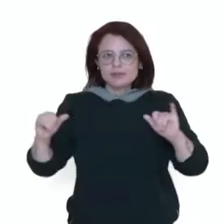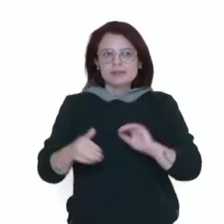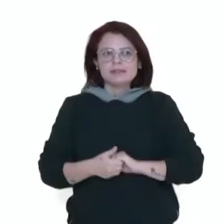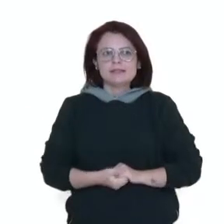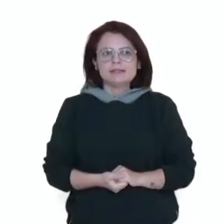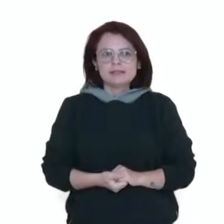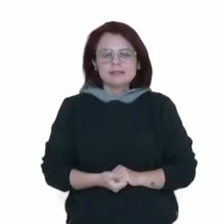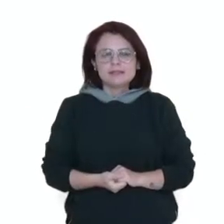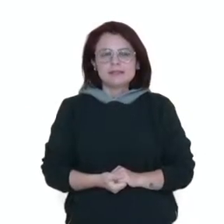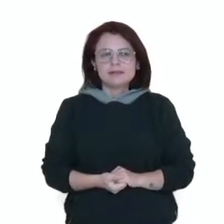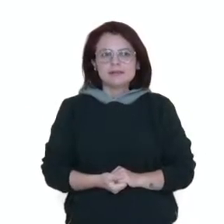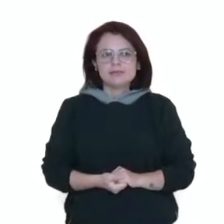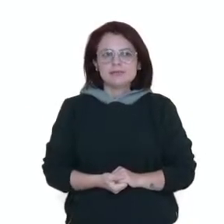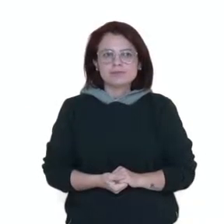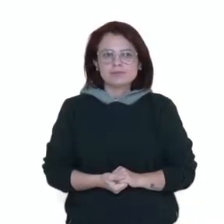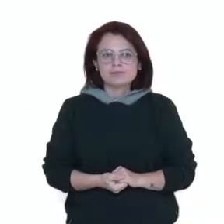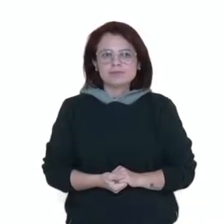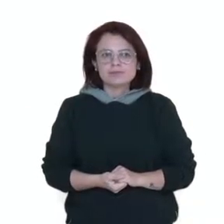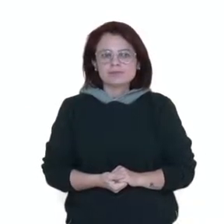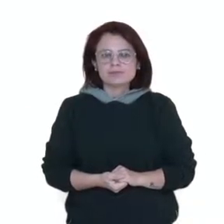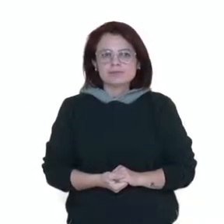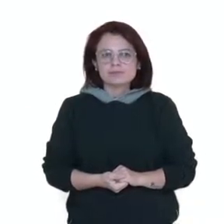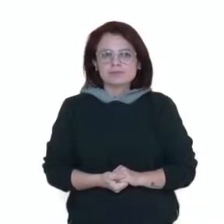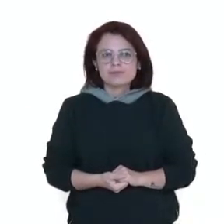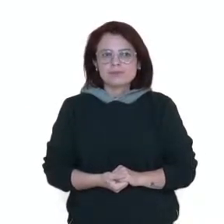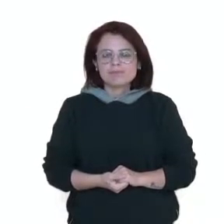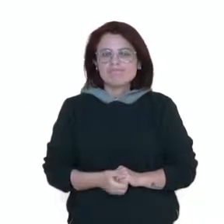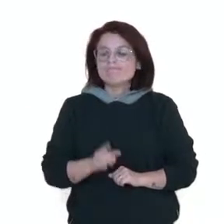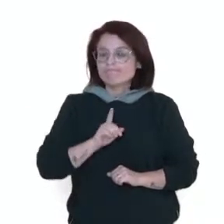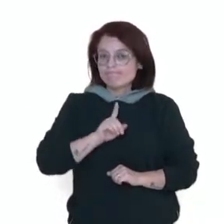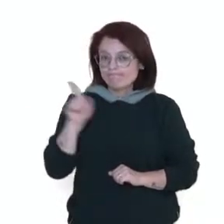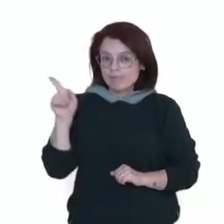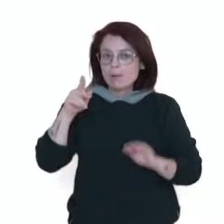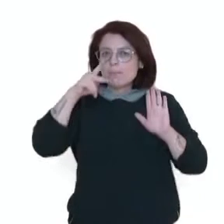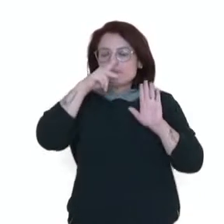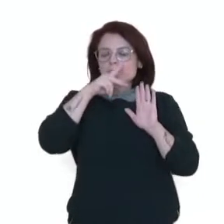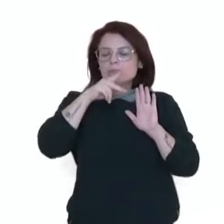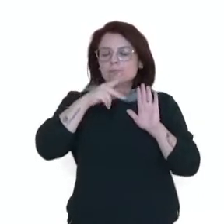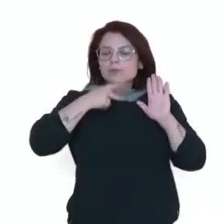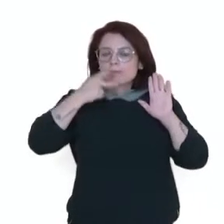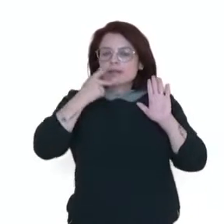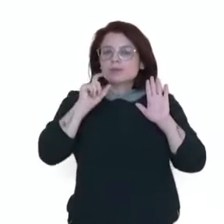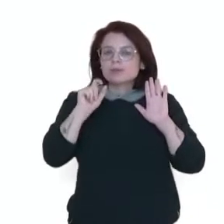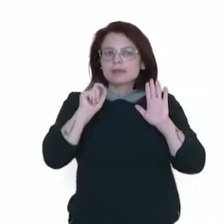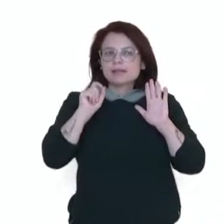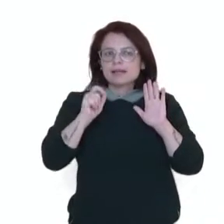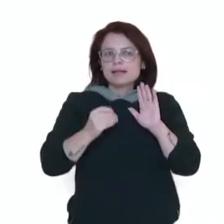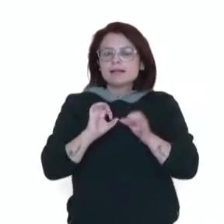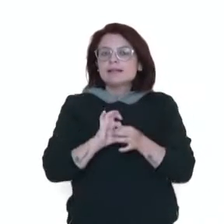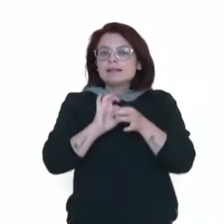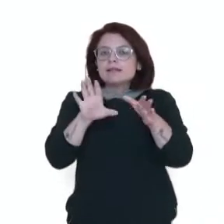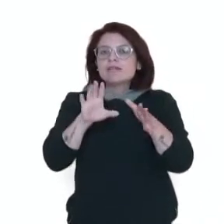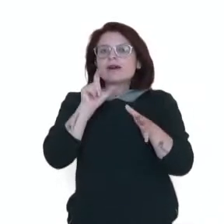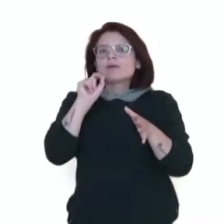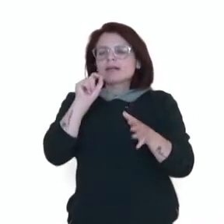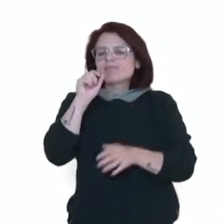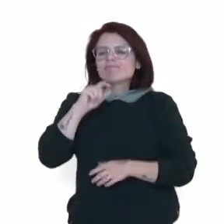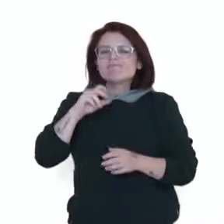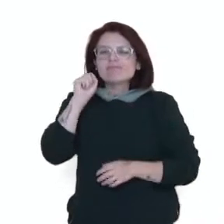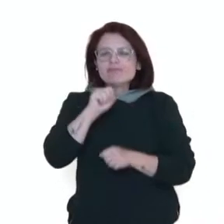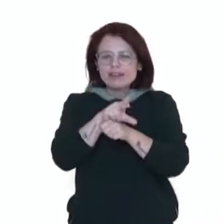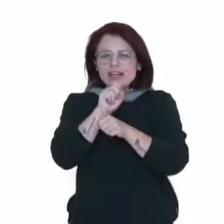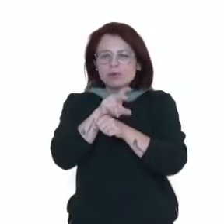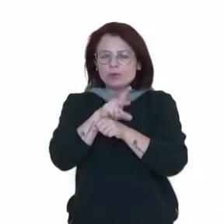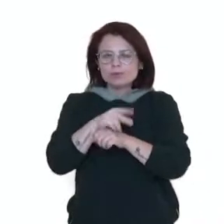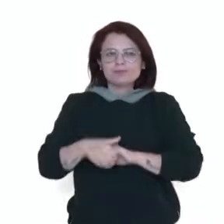completo. Então, a hidroponia técnica promete alimentos livres de agrotóxicos, entenda. As hortaliças são cultivadas por meio